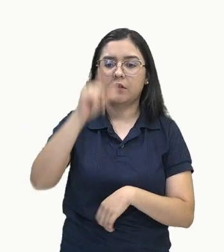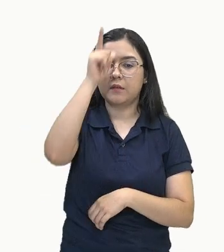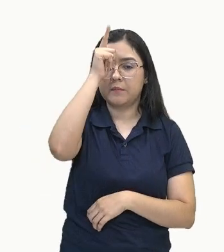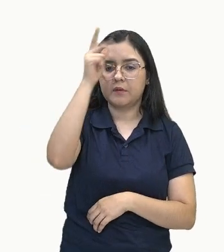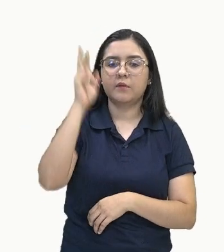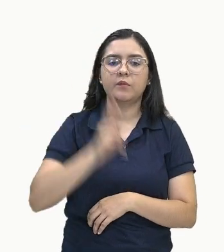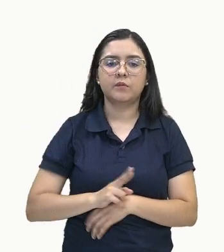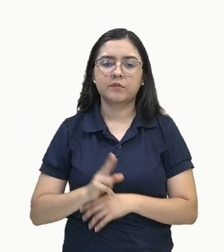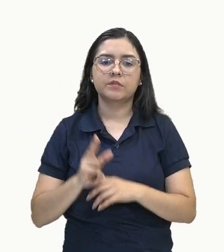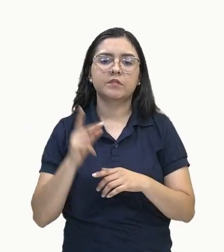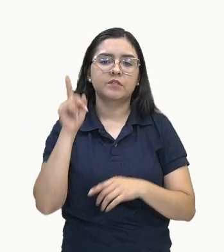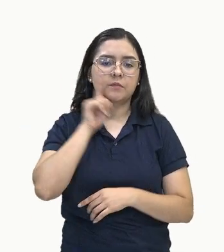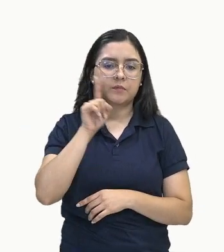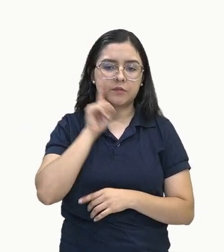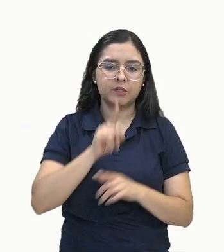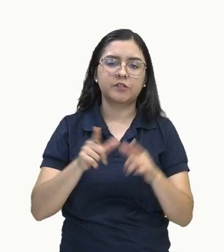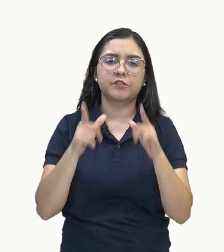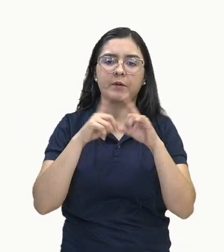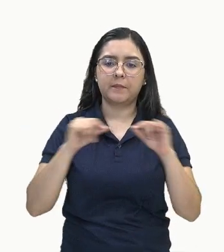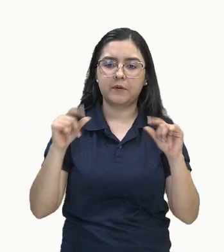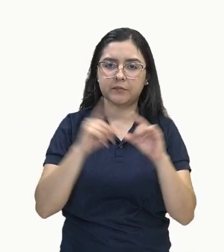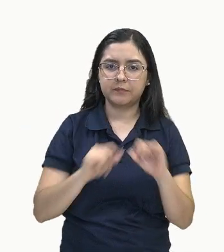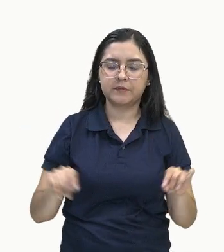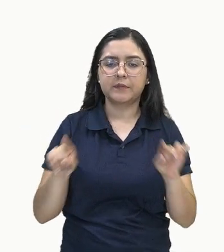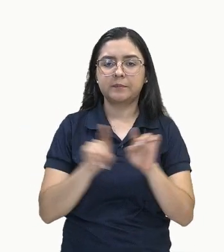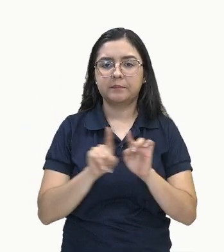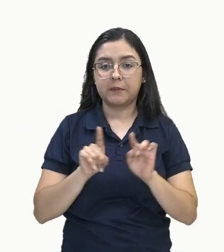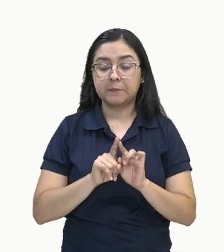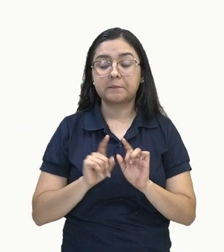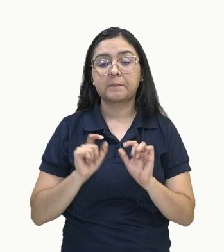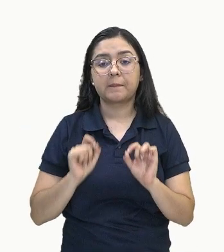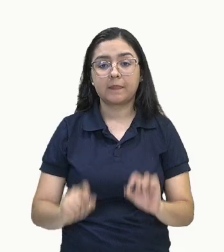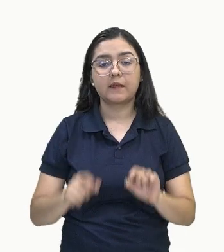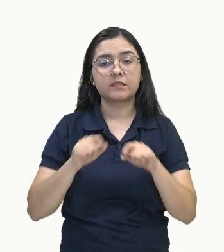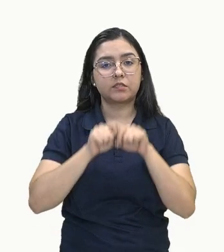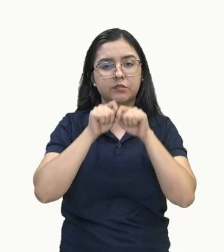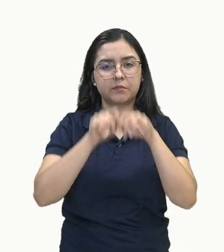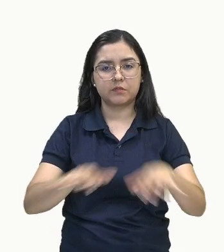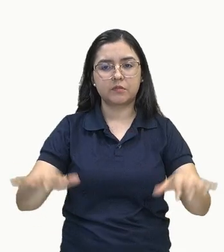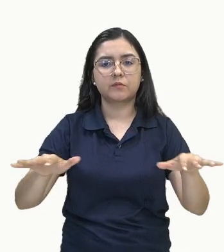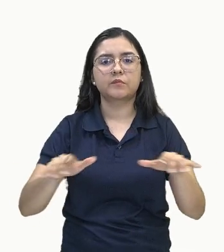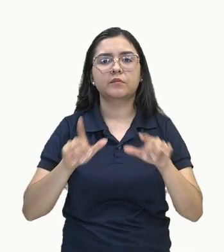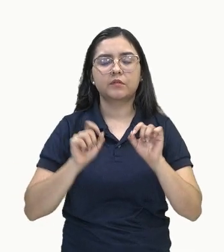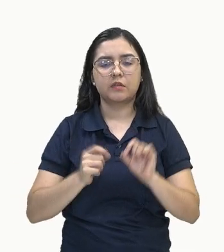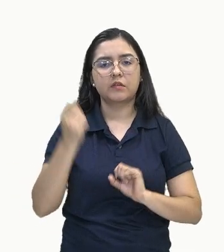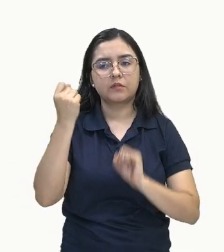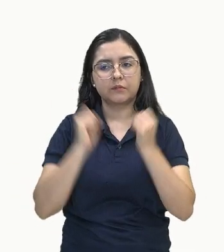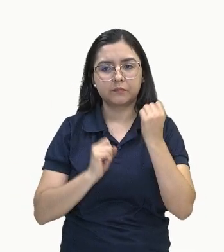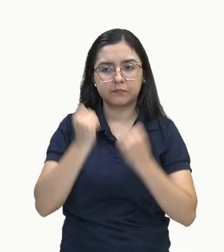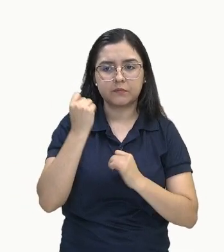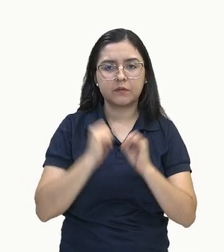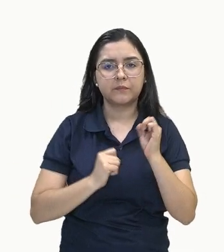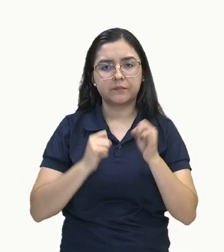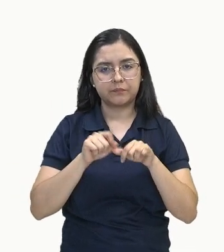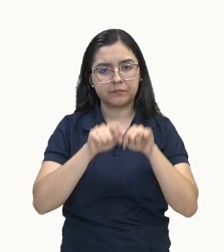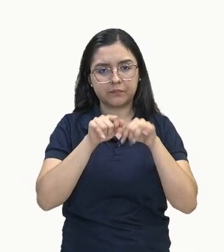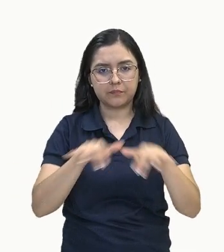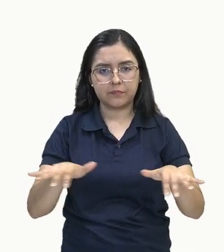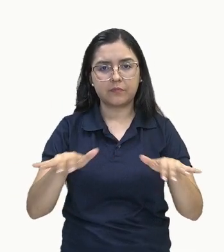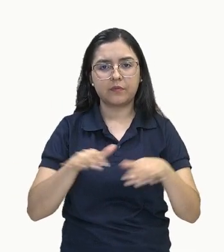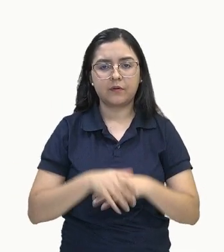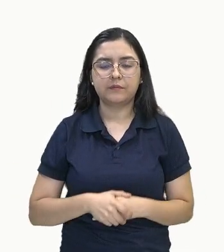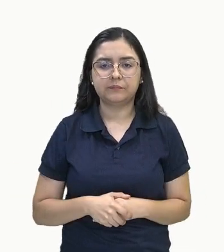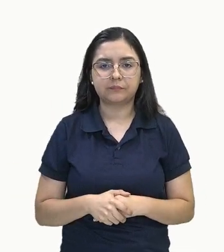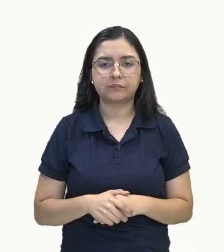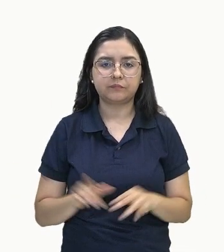Estados Unidos e Japão também, como eu falei para vocês, essa expansão da Revolução Industrial e